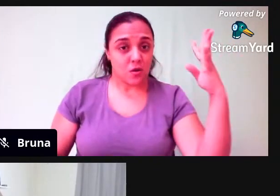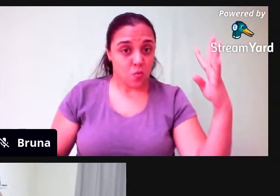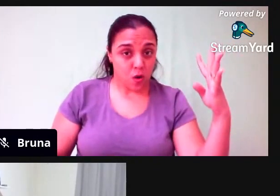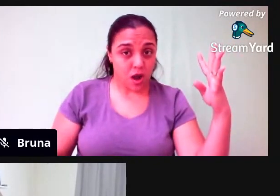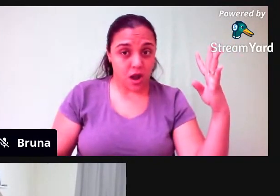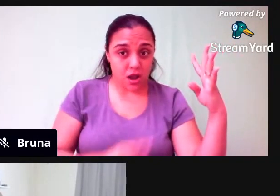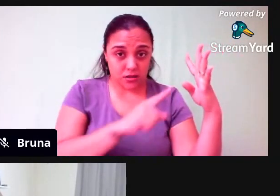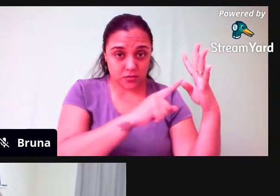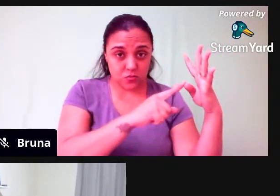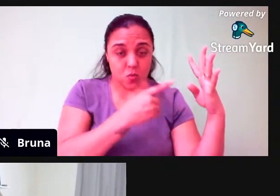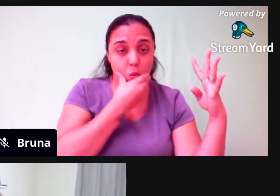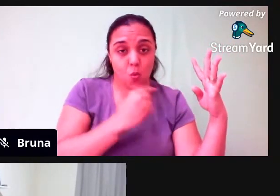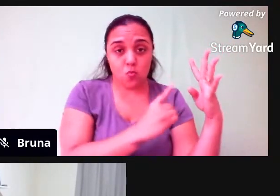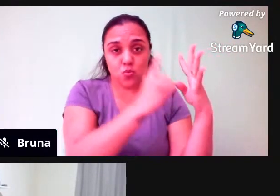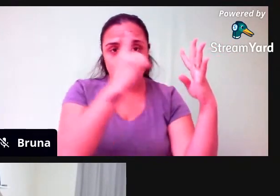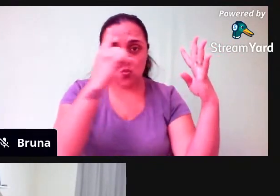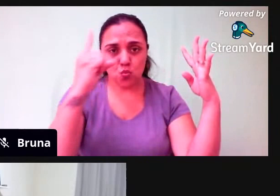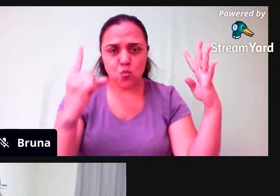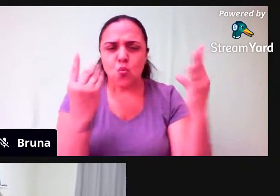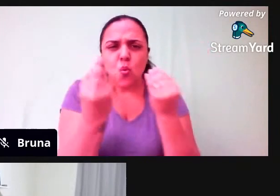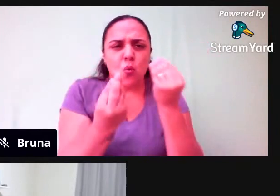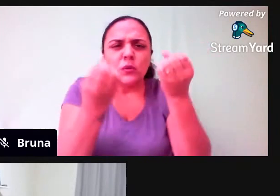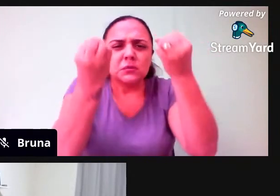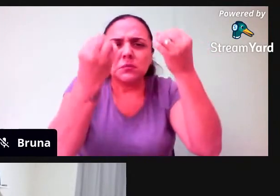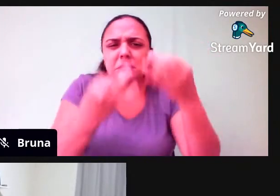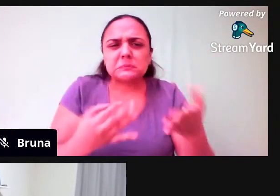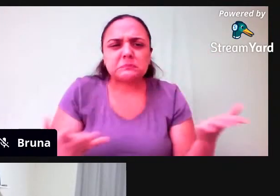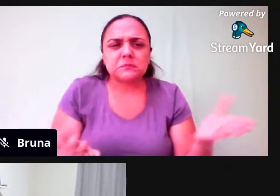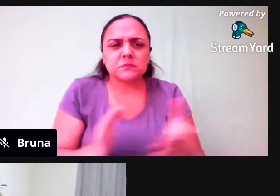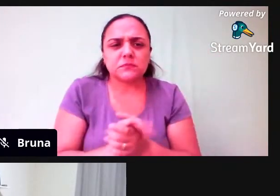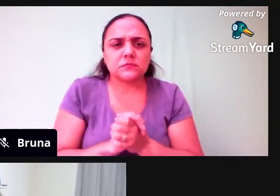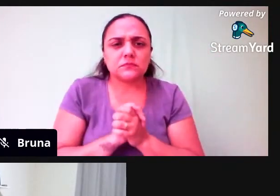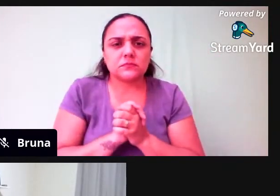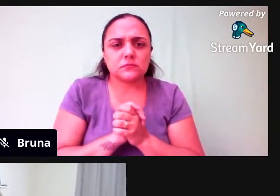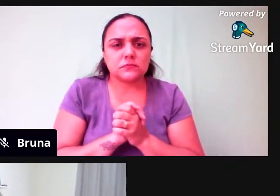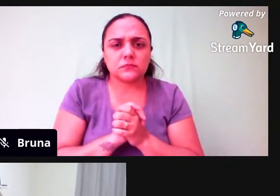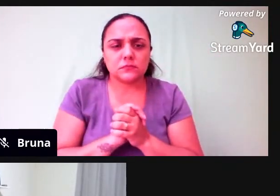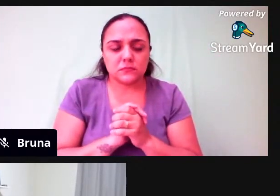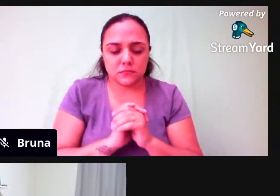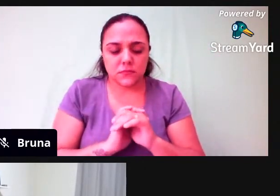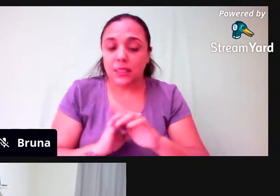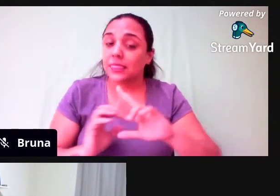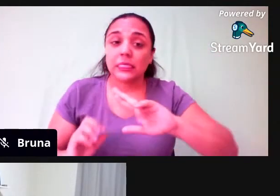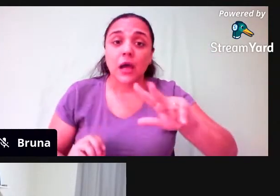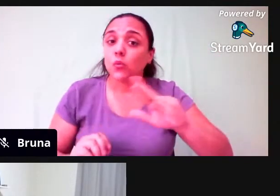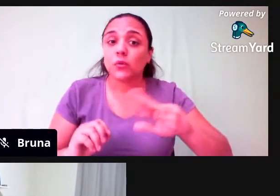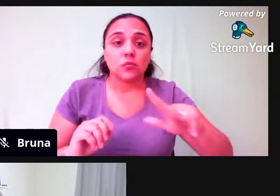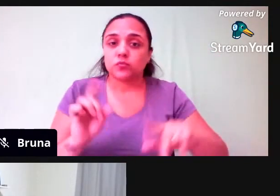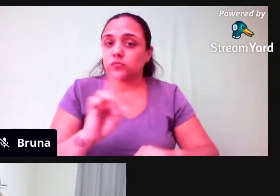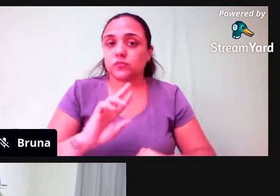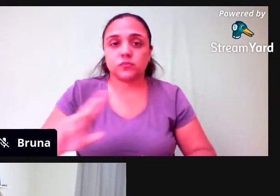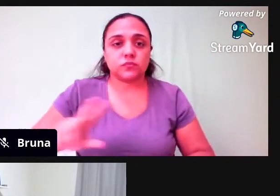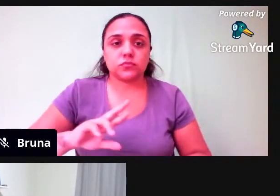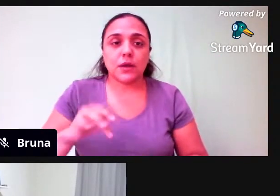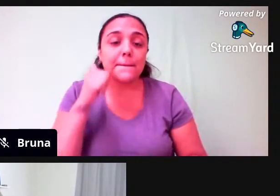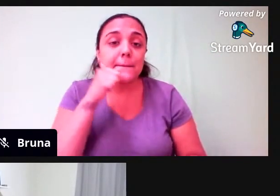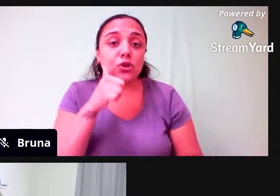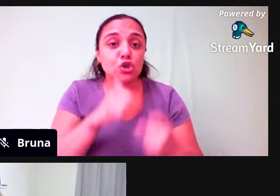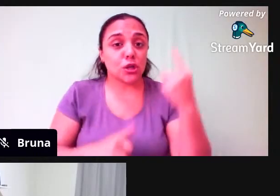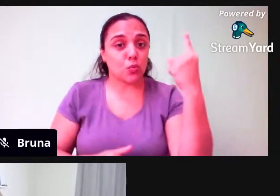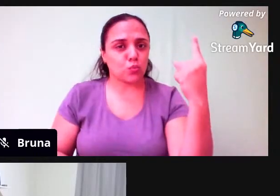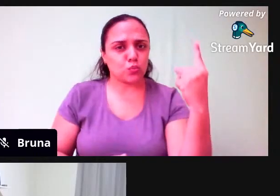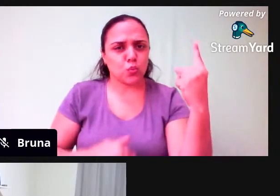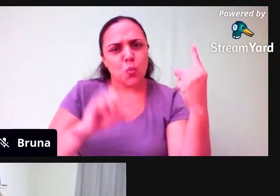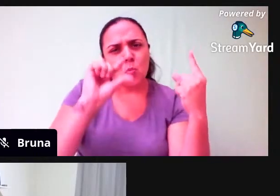é o inverso? É 4 meninas para um menino? Ela pediu para explicar. É uma menina para